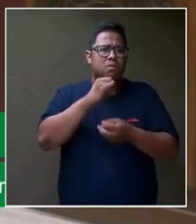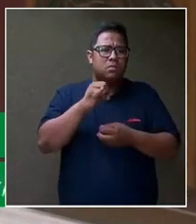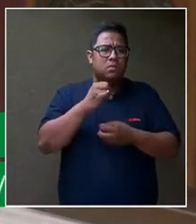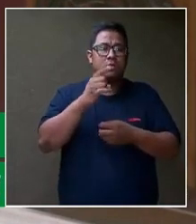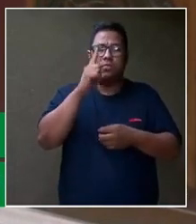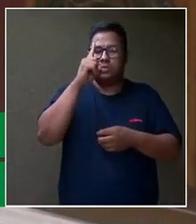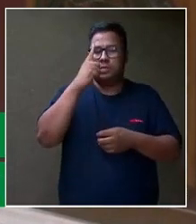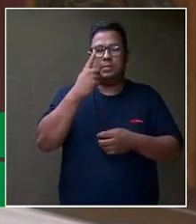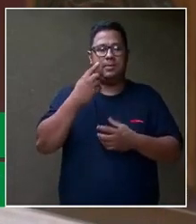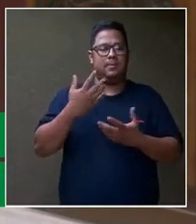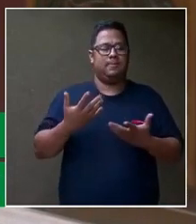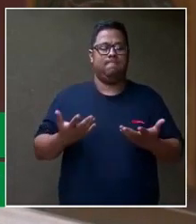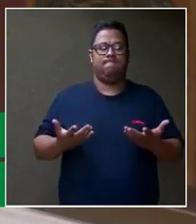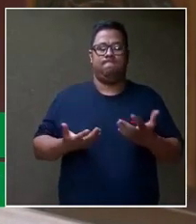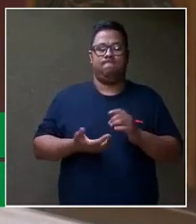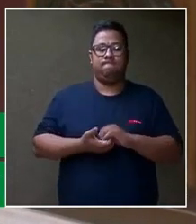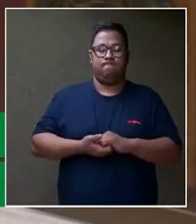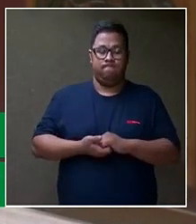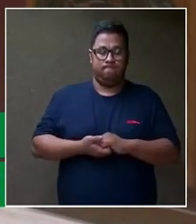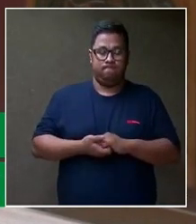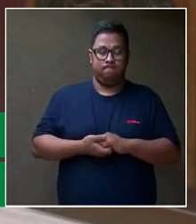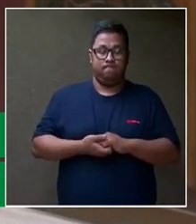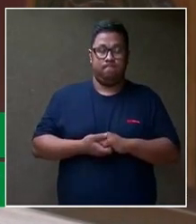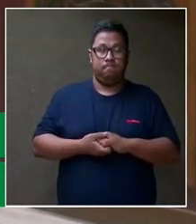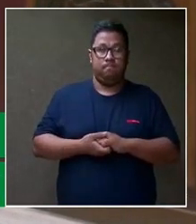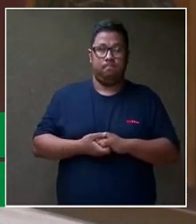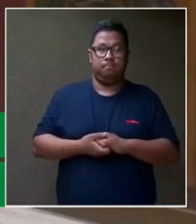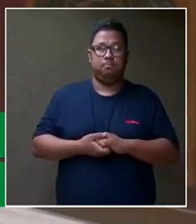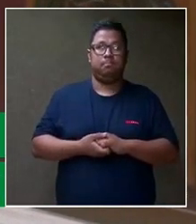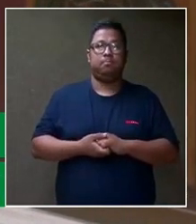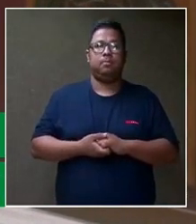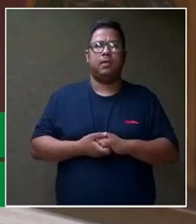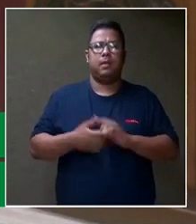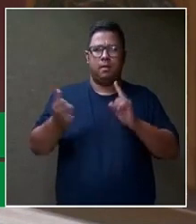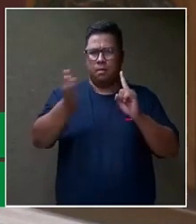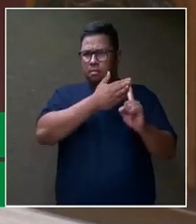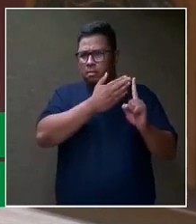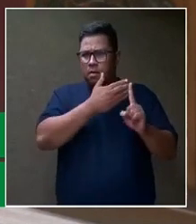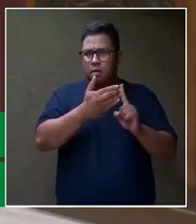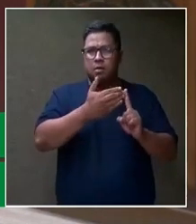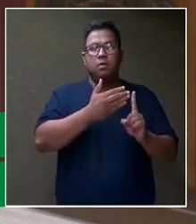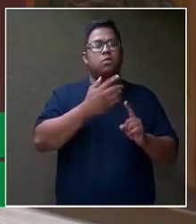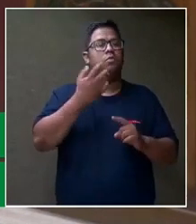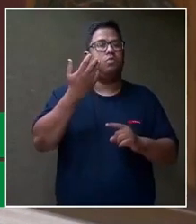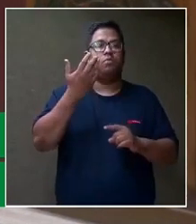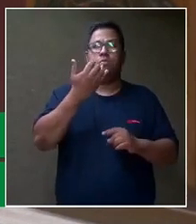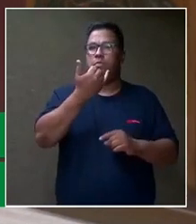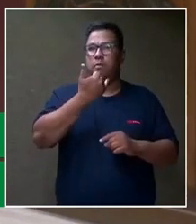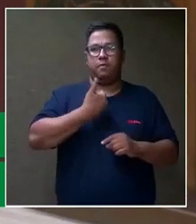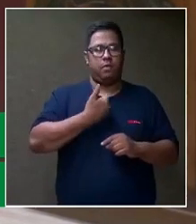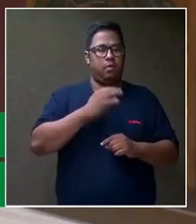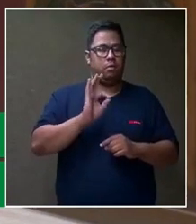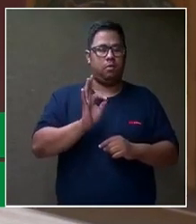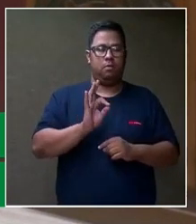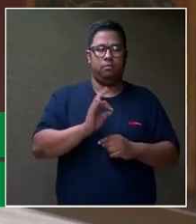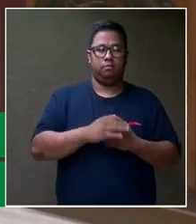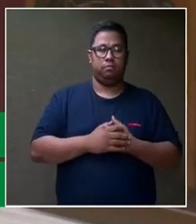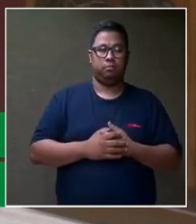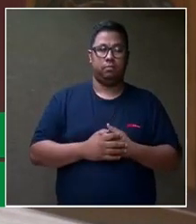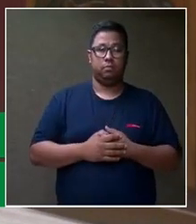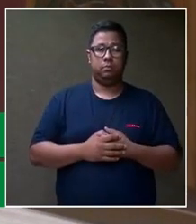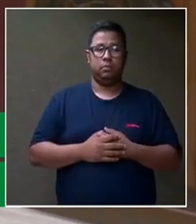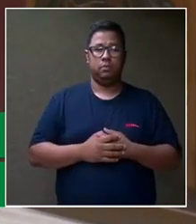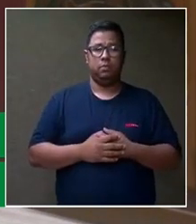ele? Não sei lhe informar isso. Ele chegou a agredi-la alguma vez? Também, ela nunca me comunicou. Nunca te comunicou? Não. Ela